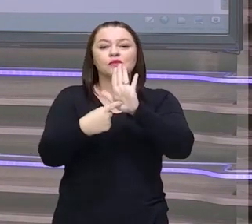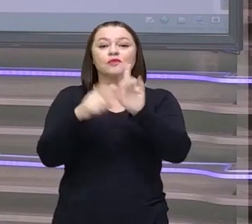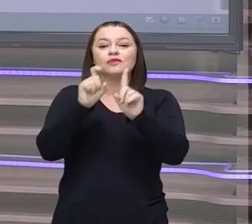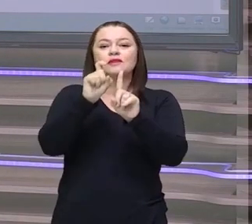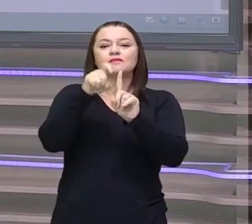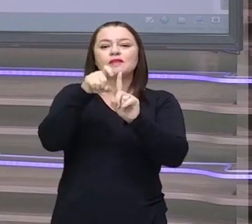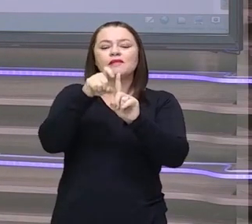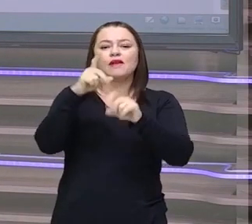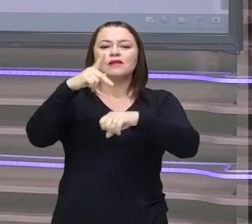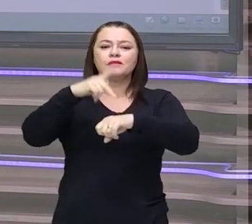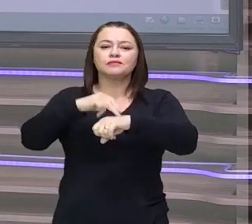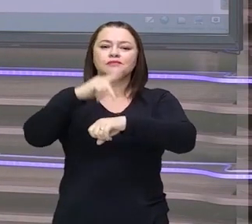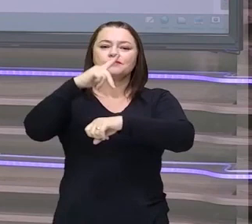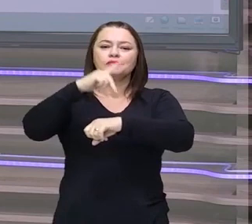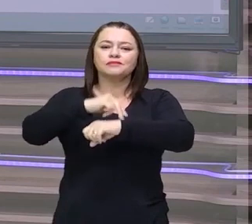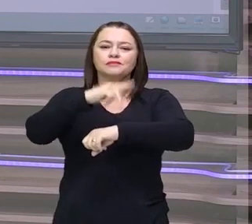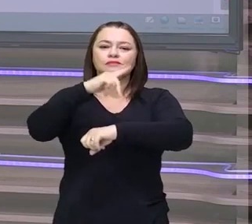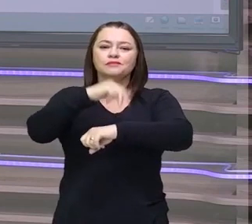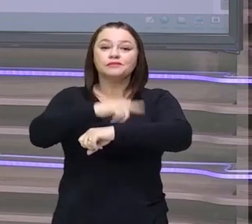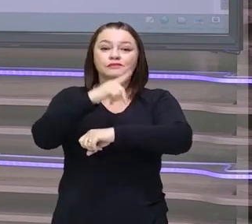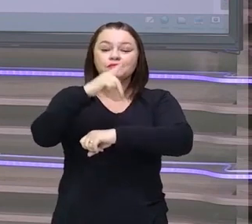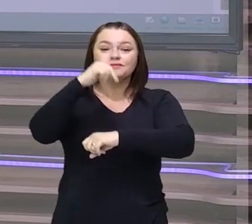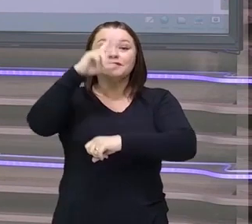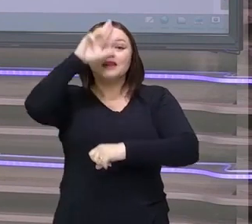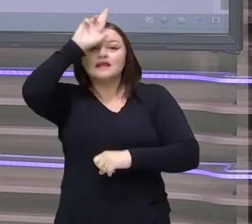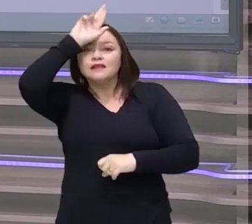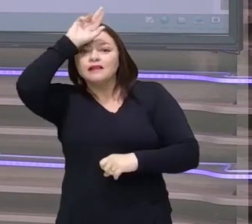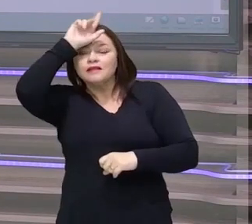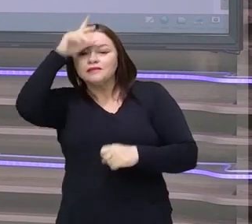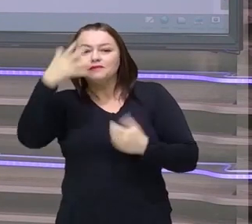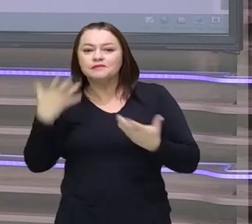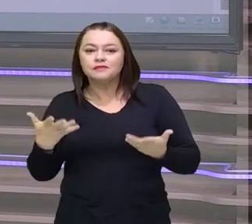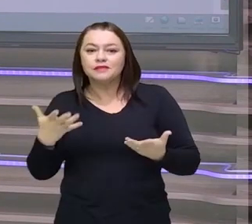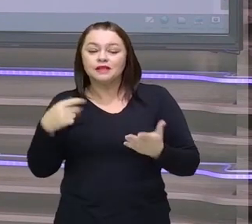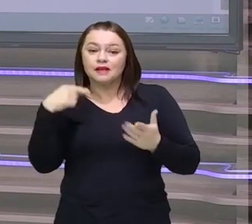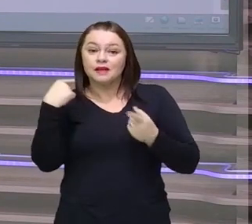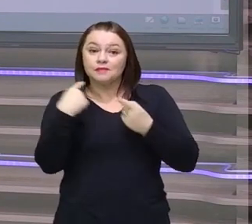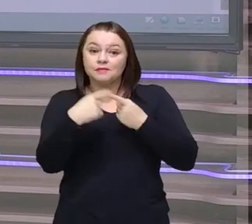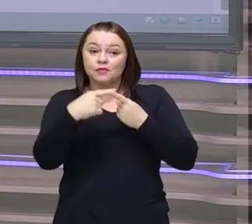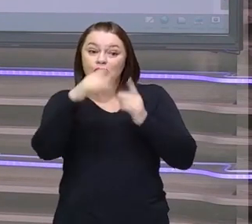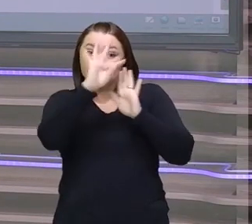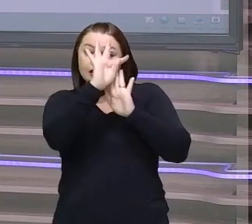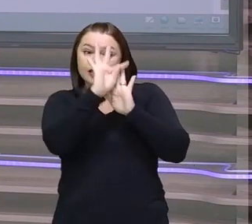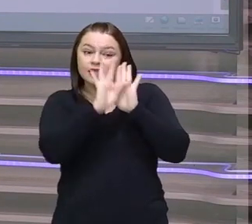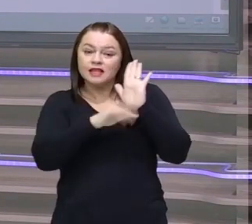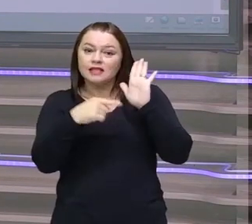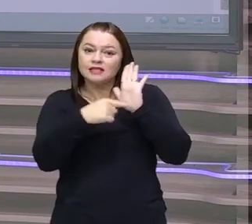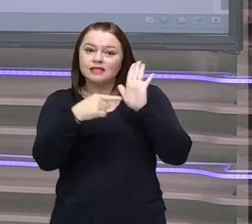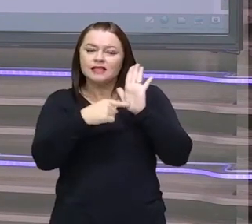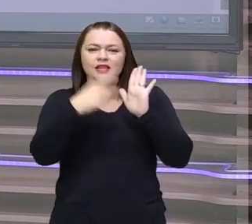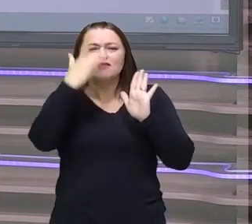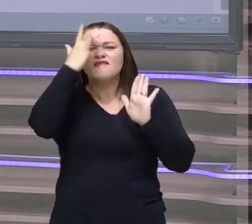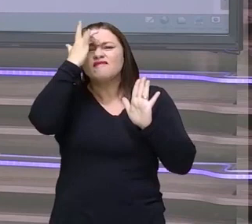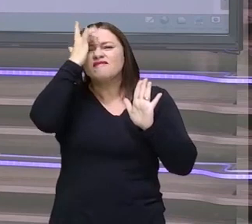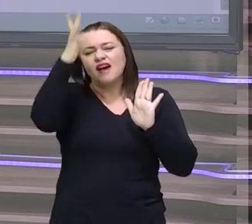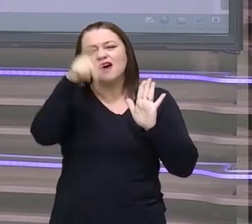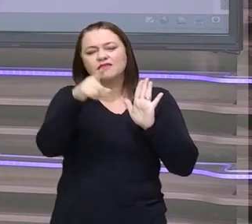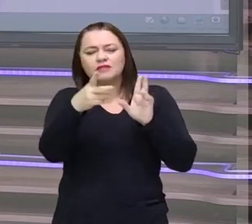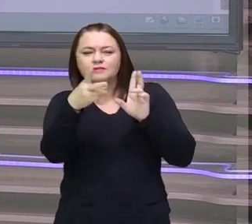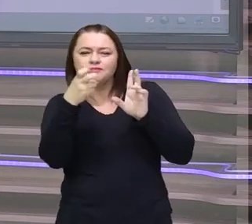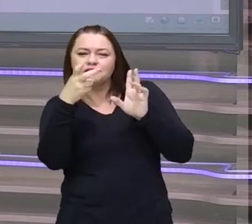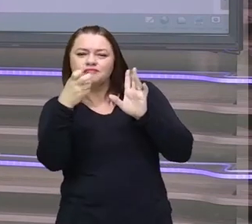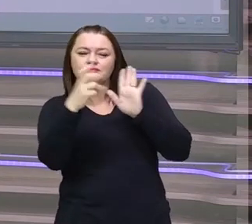A Cigarra e a Formiga, porque ali fica visível vocês perceberem o parágrafo, aonde